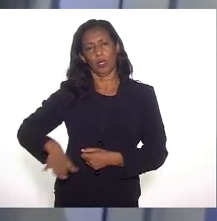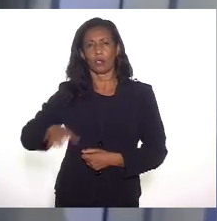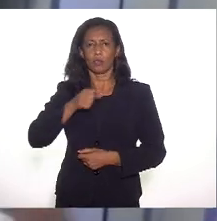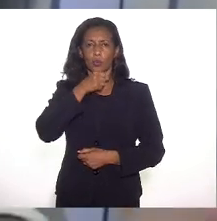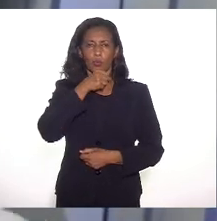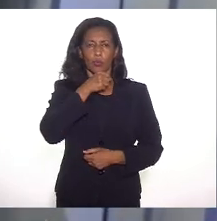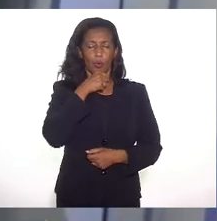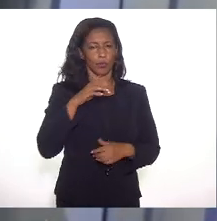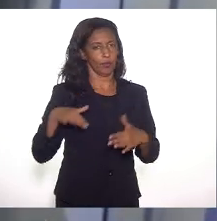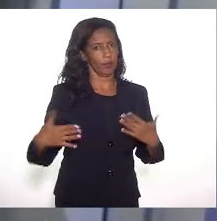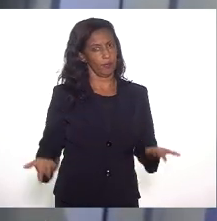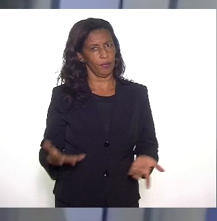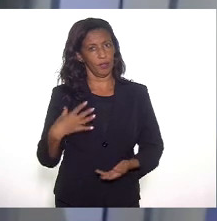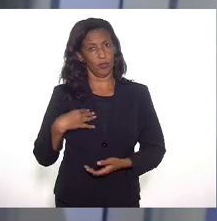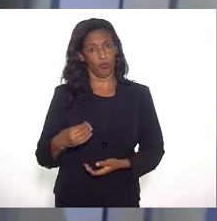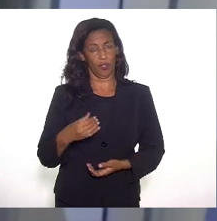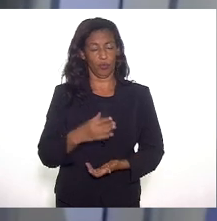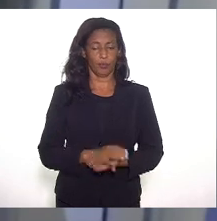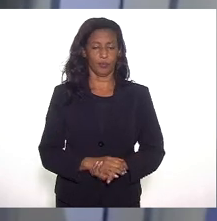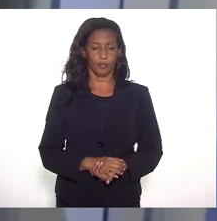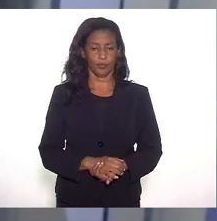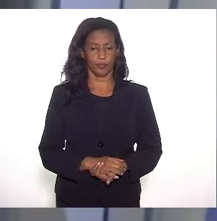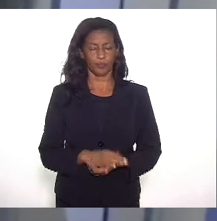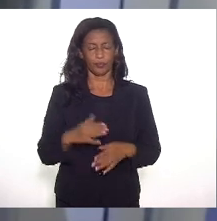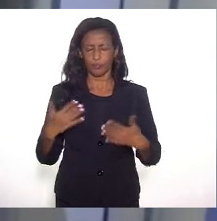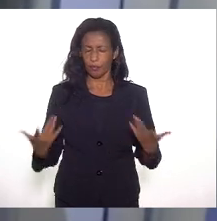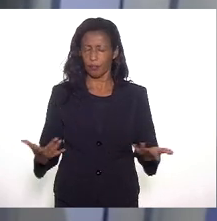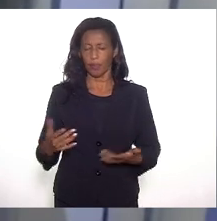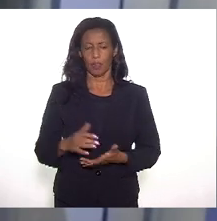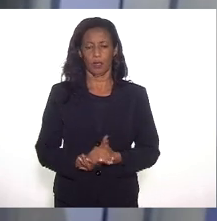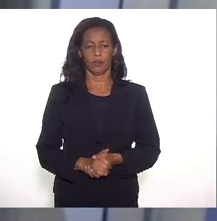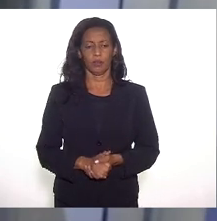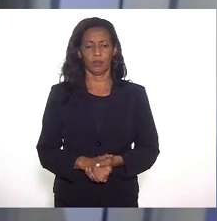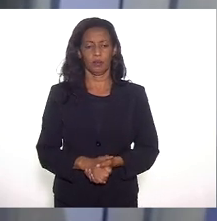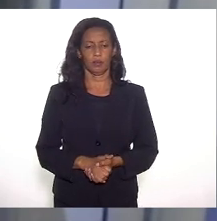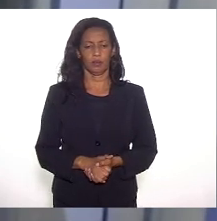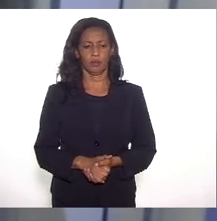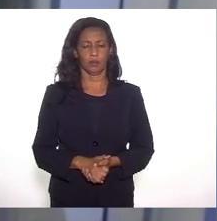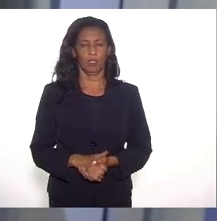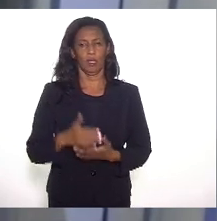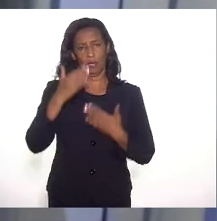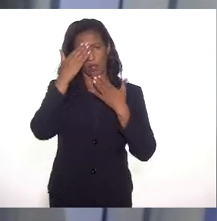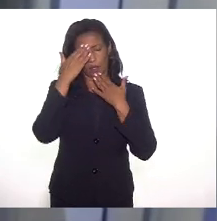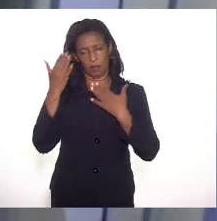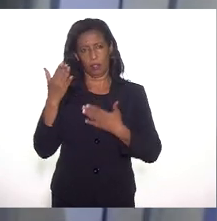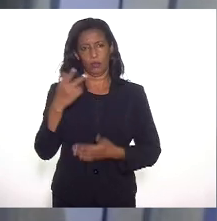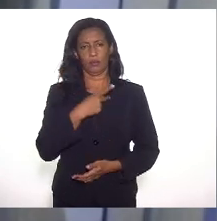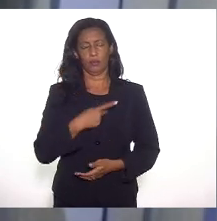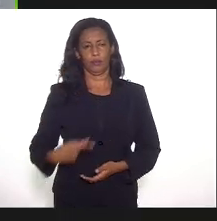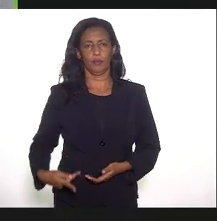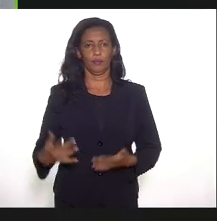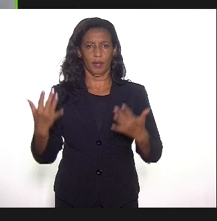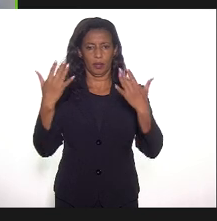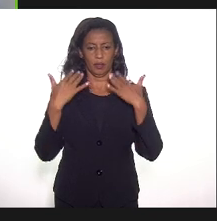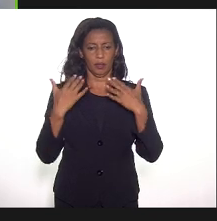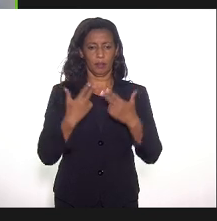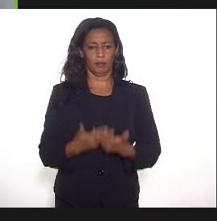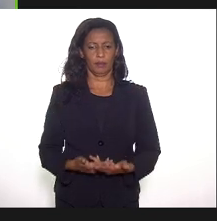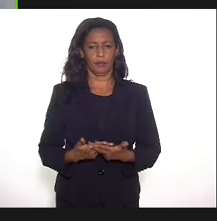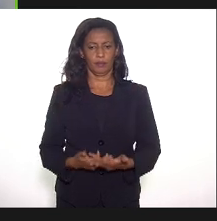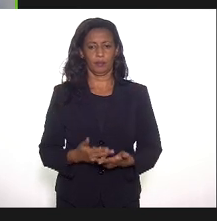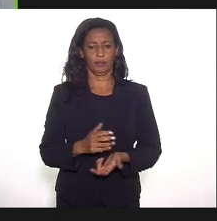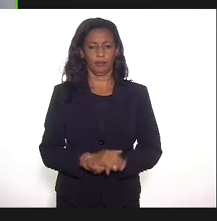idosas, enfim, seus filhos e filhas. Era isso, deputada Marta Rocha, não me alongarei mais, agradeço a Vossa Excelência pela atenção e paciência.